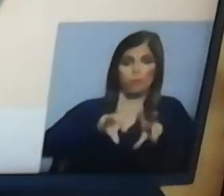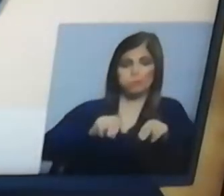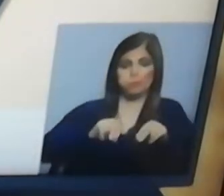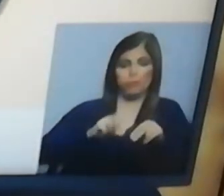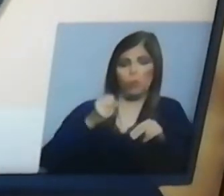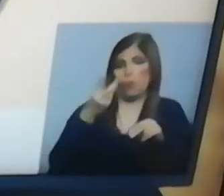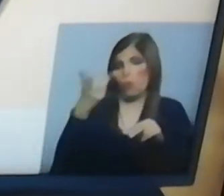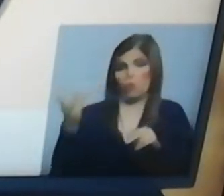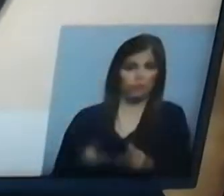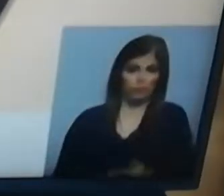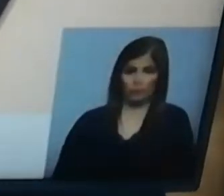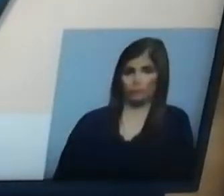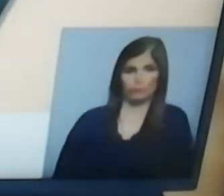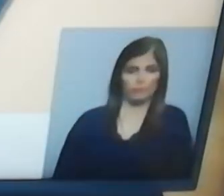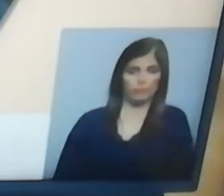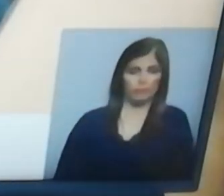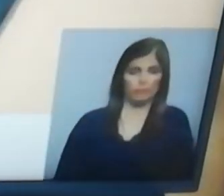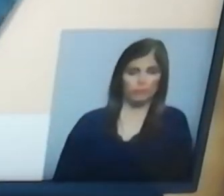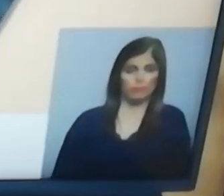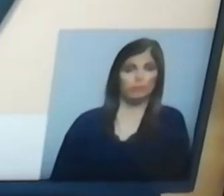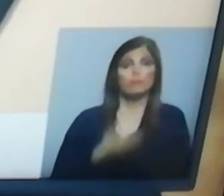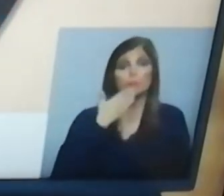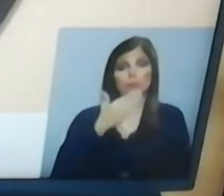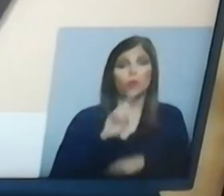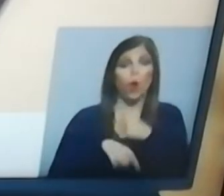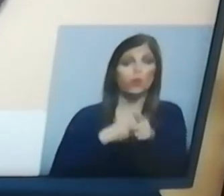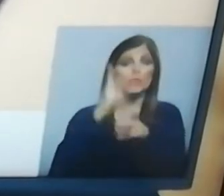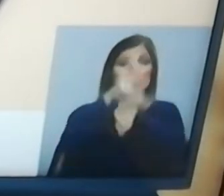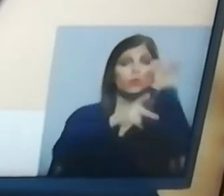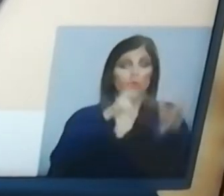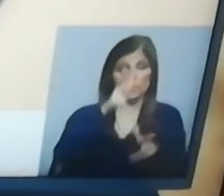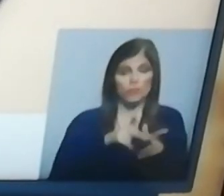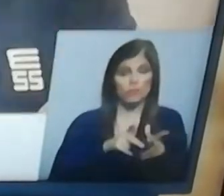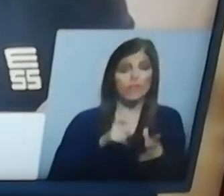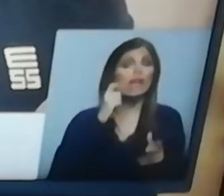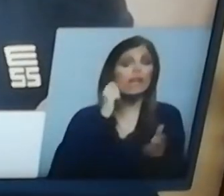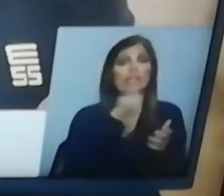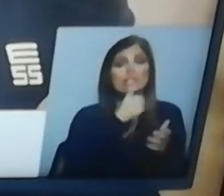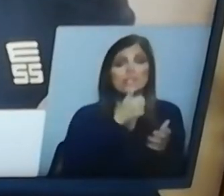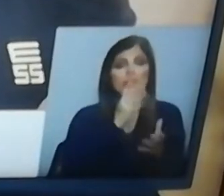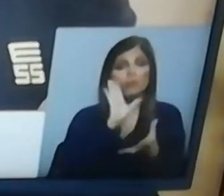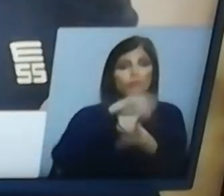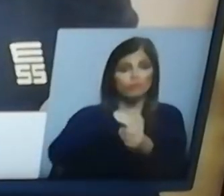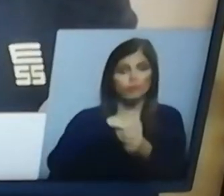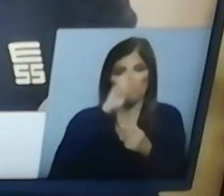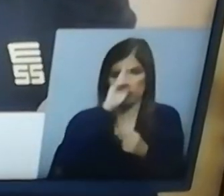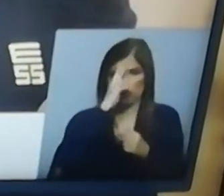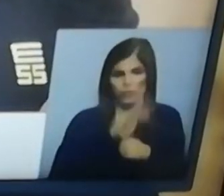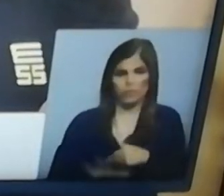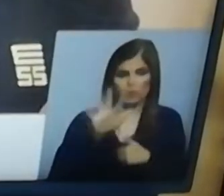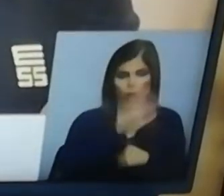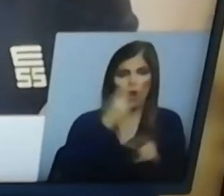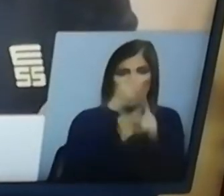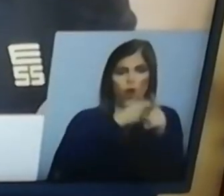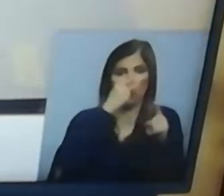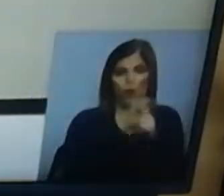vezes. Fica o apelo a outras indústrias de quem decidiu juntar-se a um esforço nacional de combate